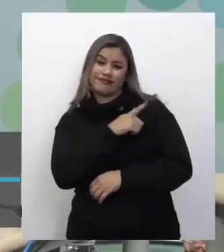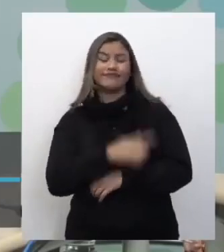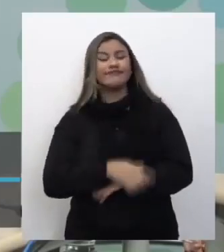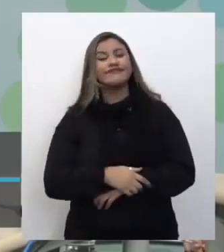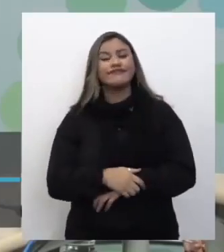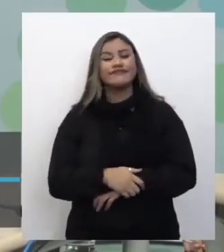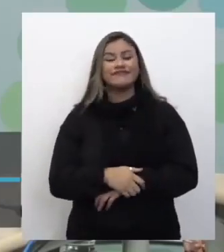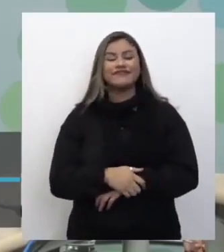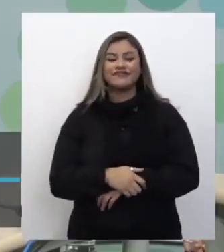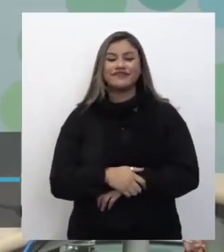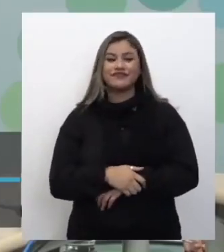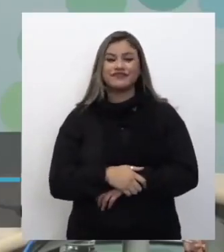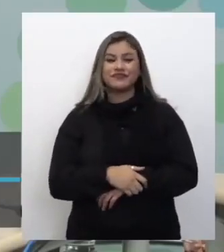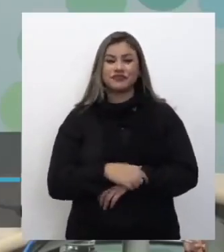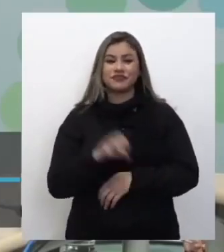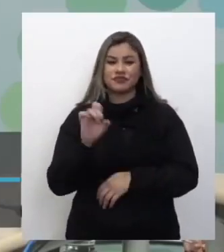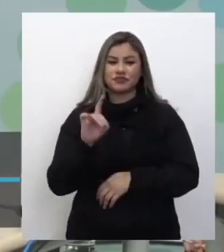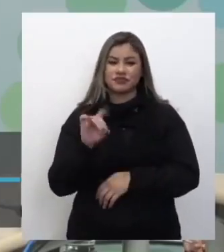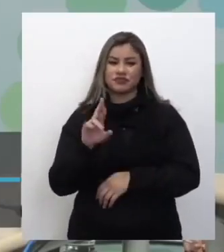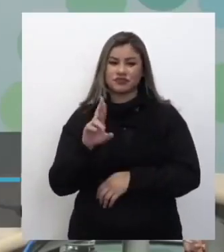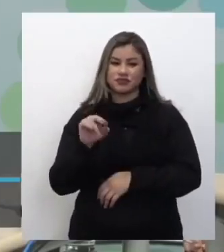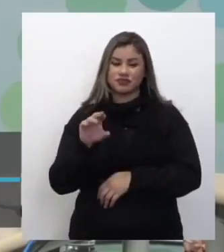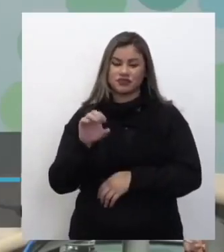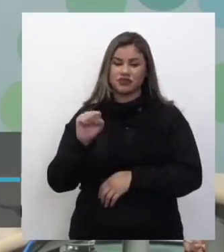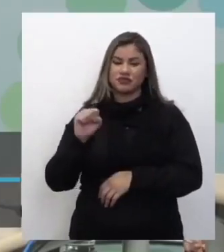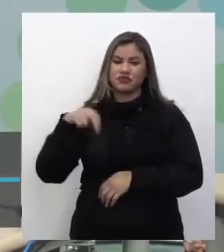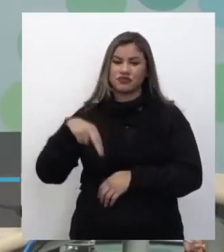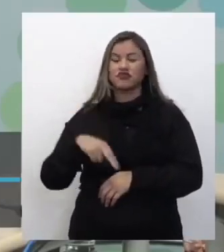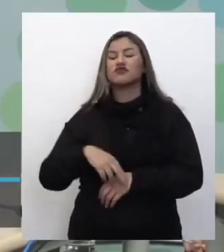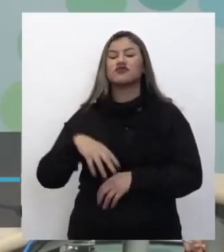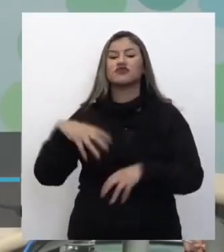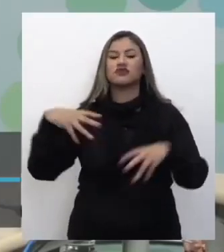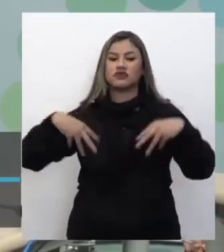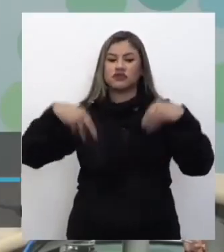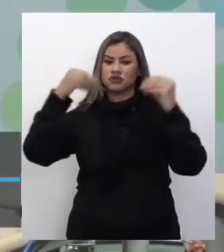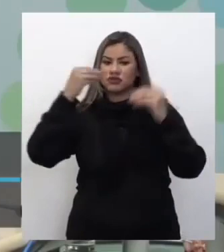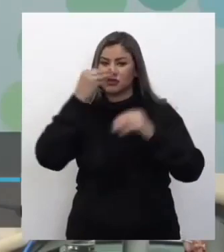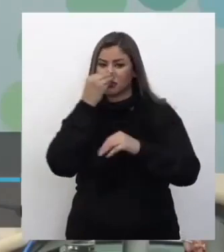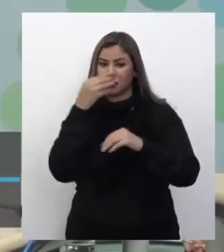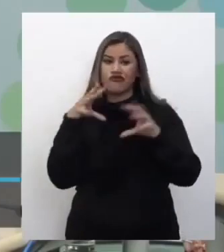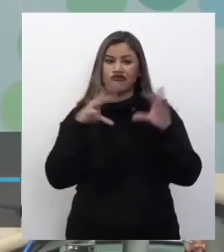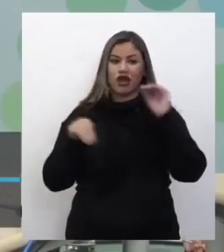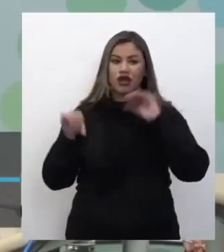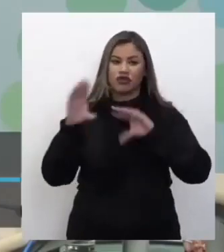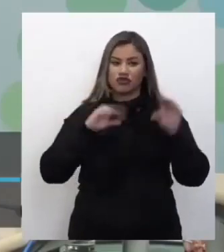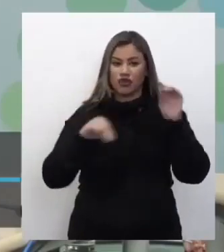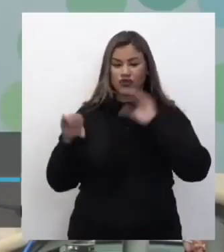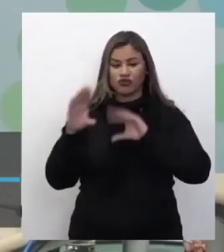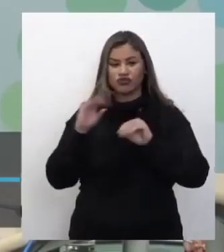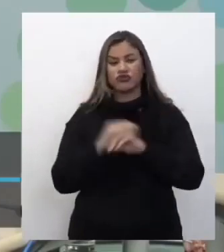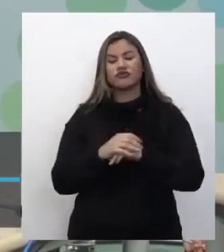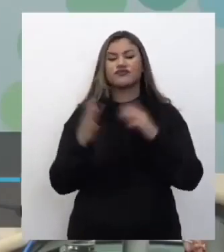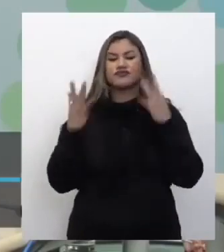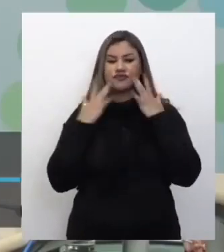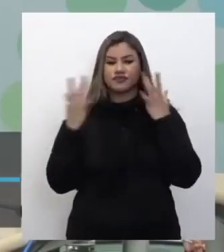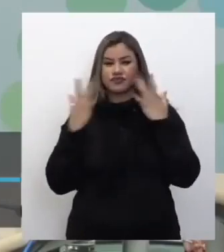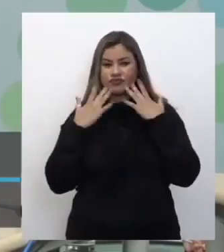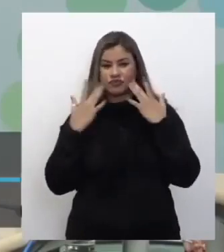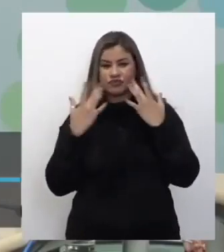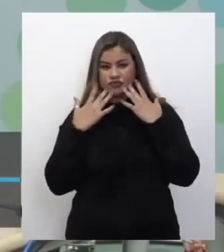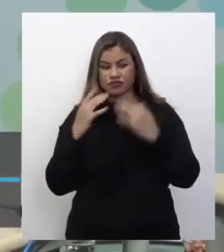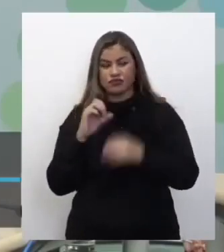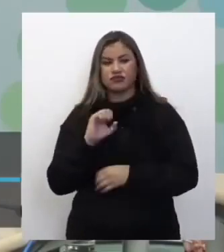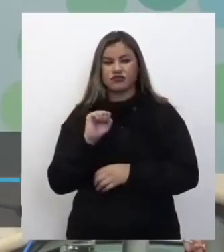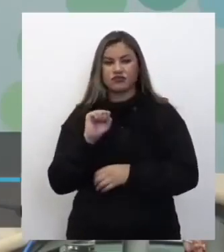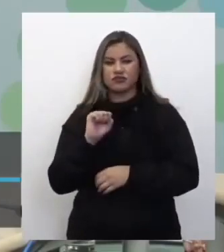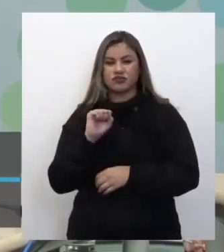O Ederson, circo, fantoche e teatro de sombras. A Marcela, circo, musical e comédia. A Jennifer,